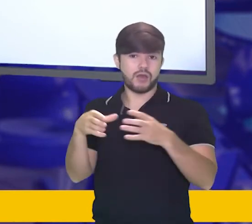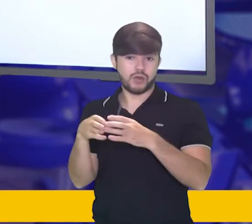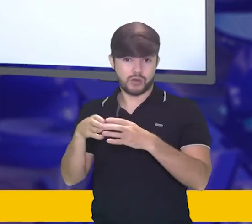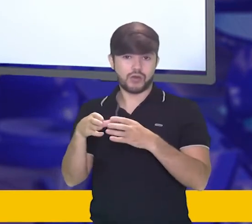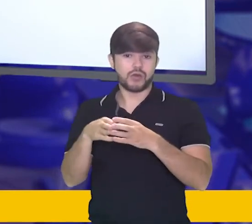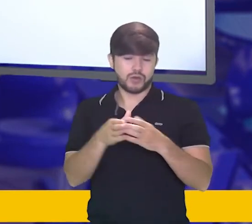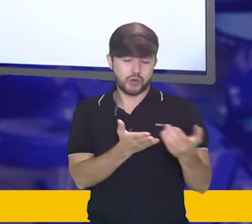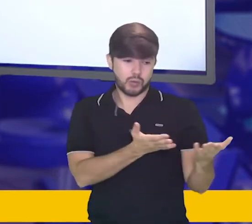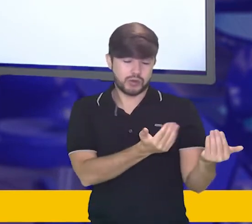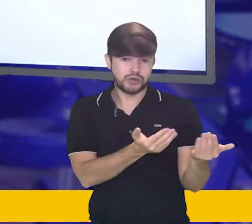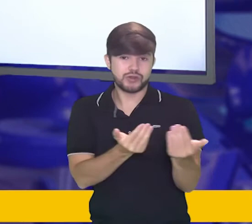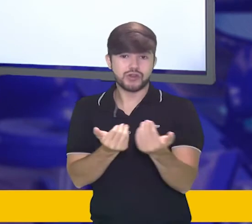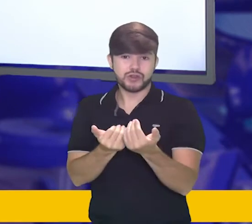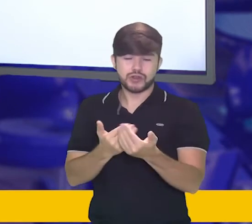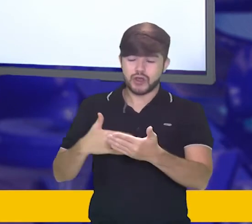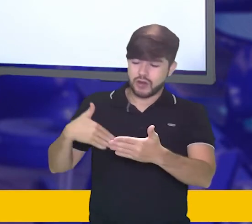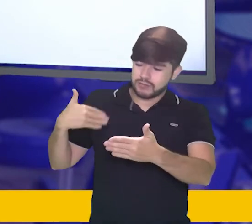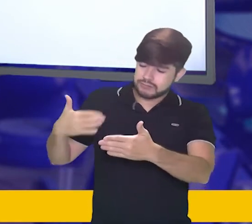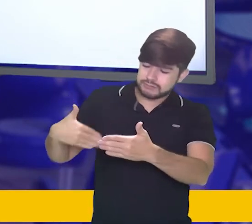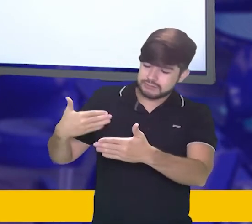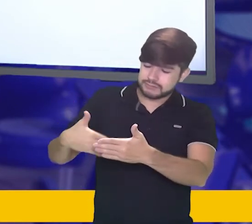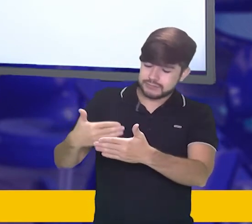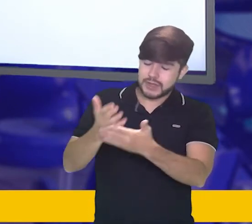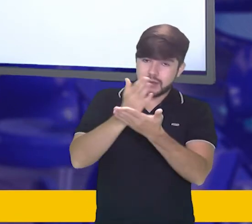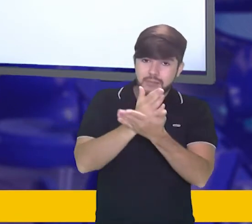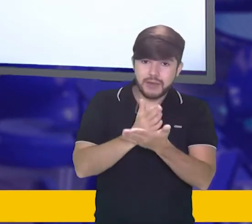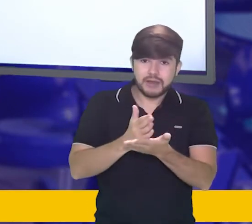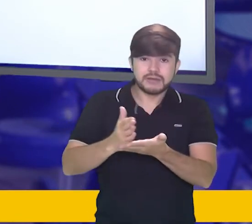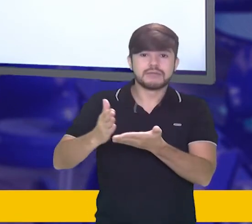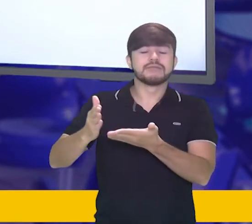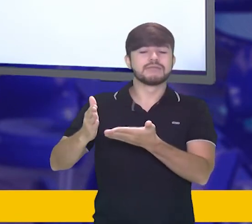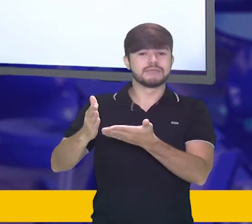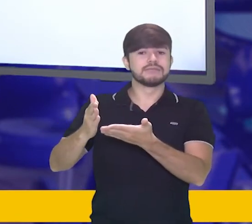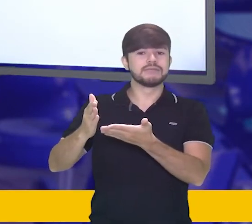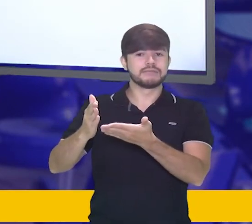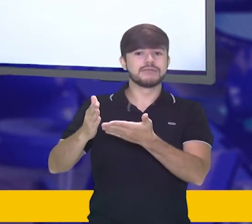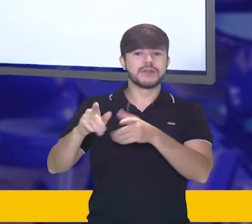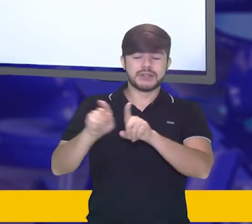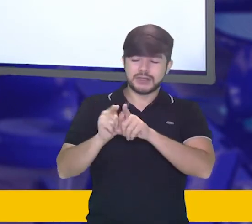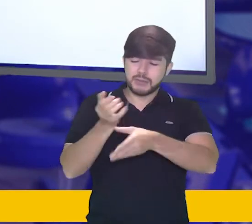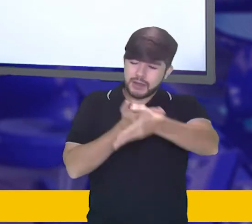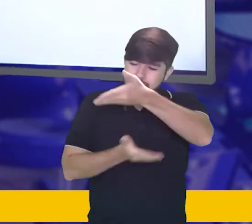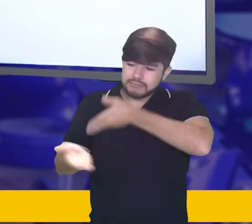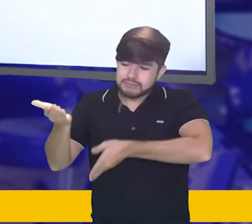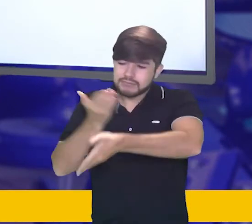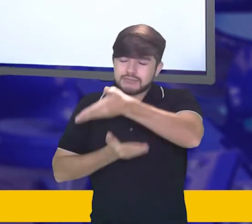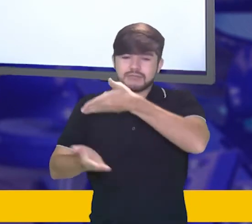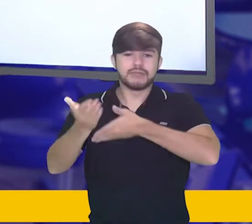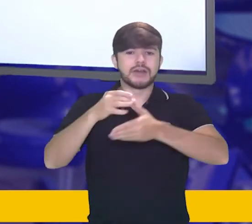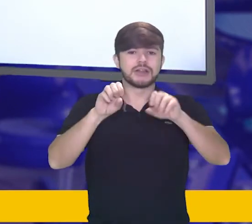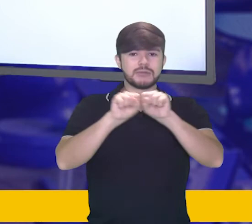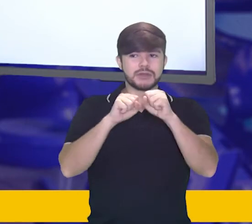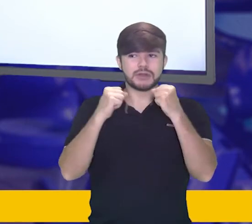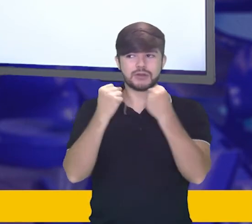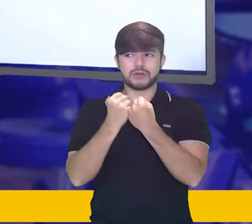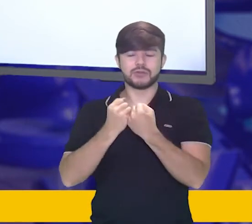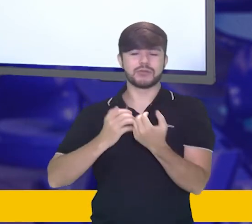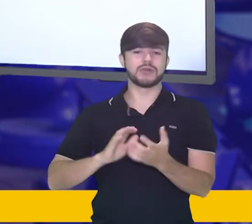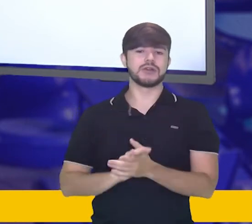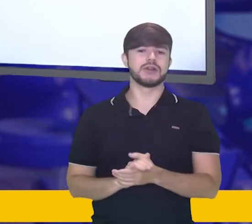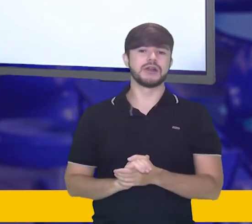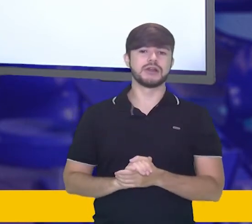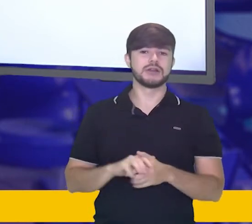crismar. Isso são grupos de jovens preparando para a iniciação religiosa e participações.